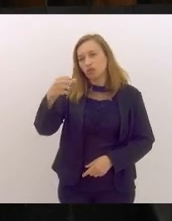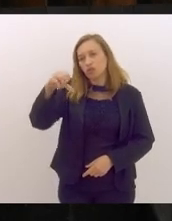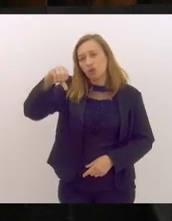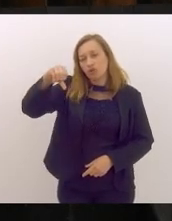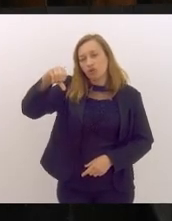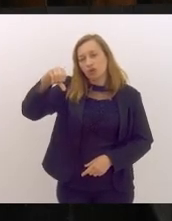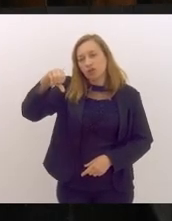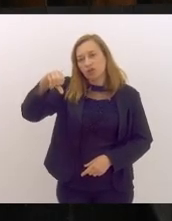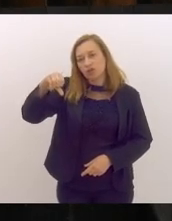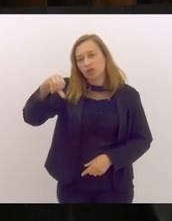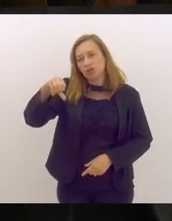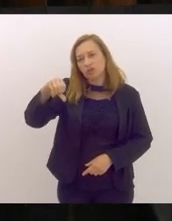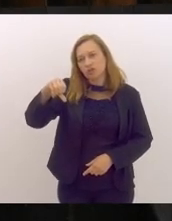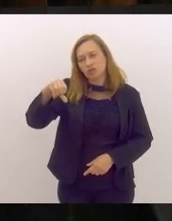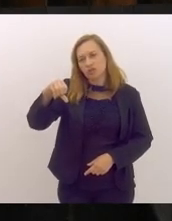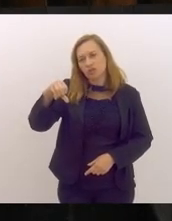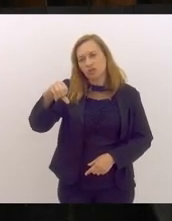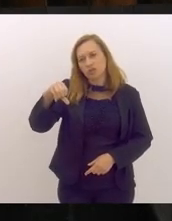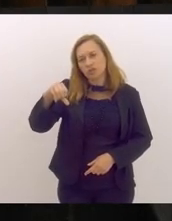1, 2, 3, 4, 5, 6, 7, 8, 9.